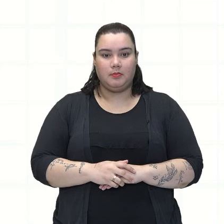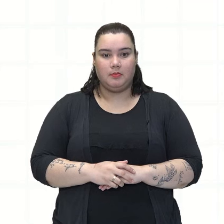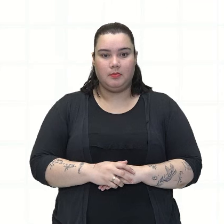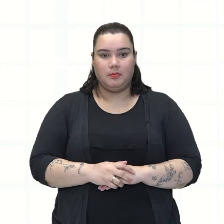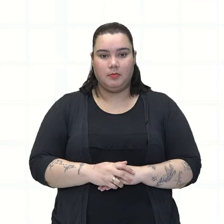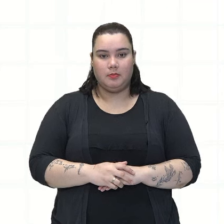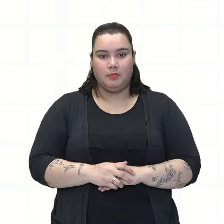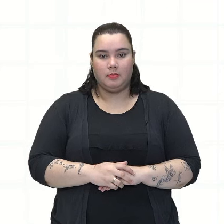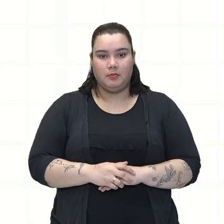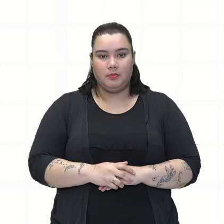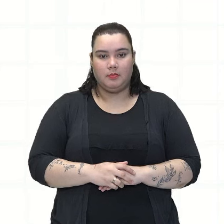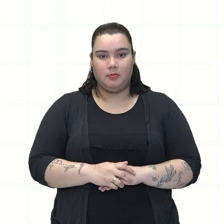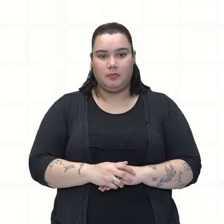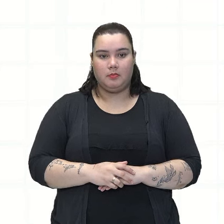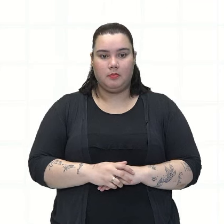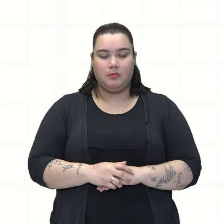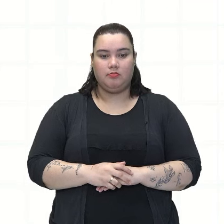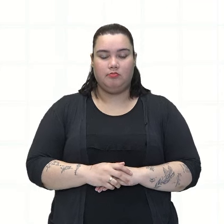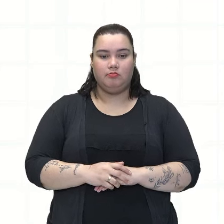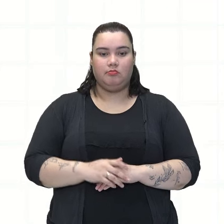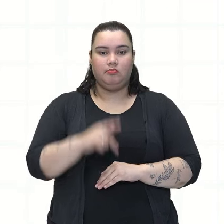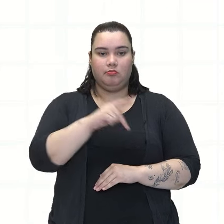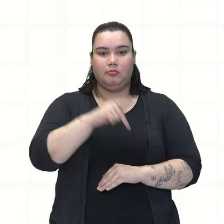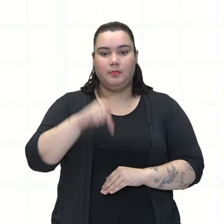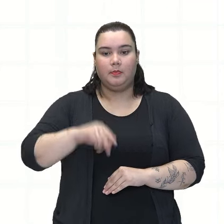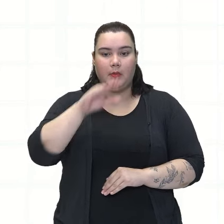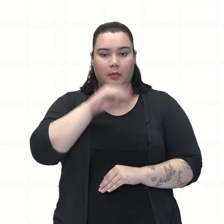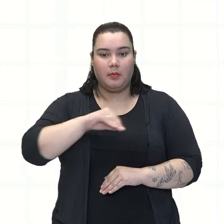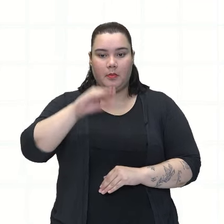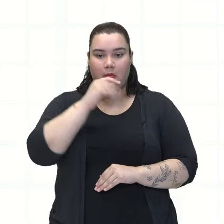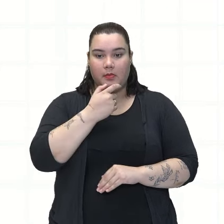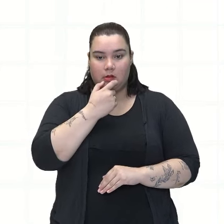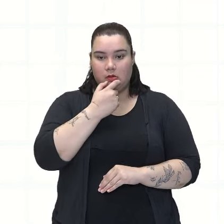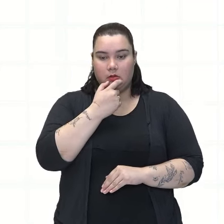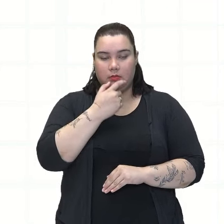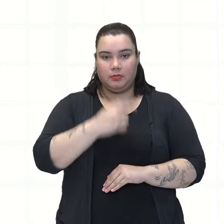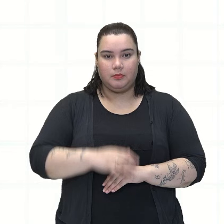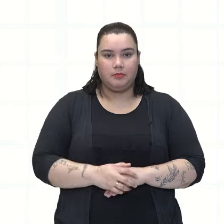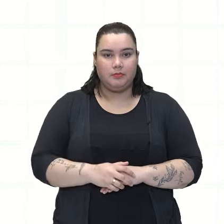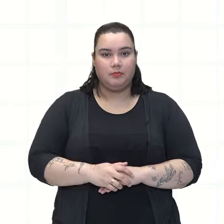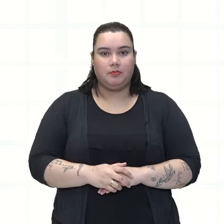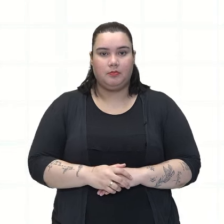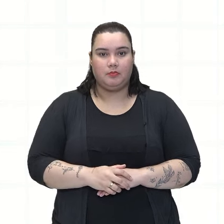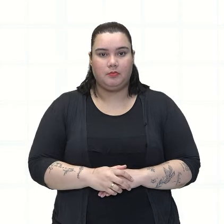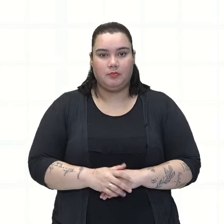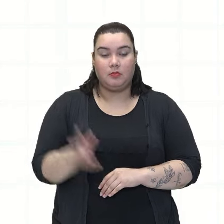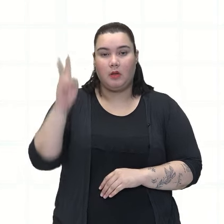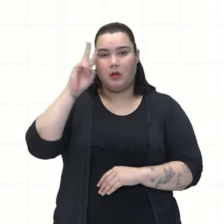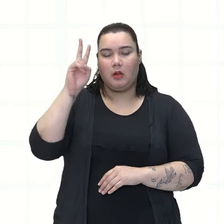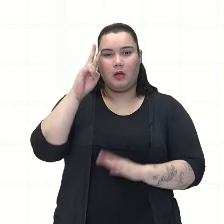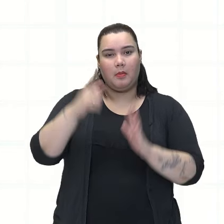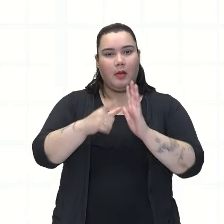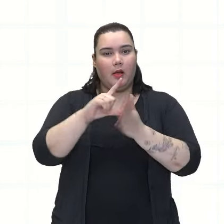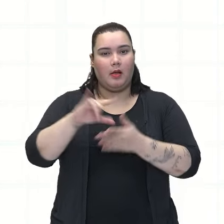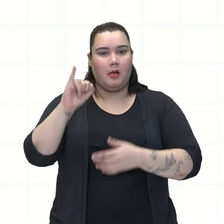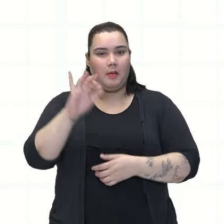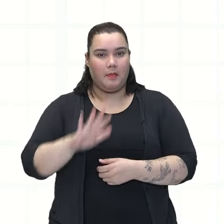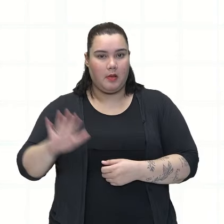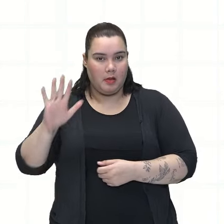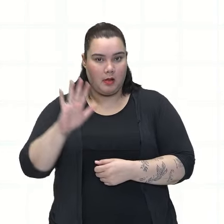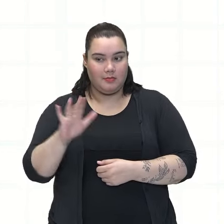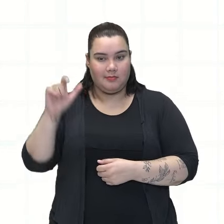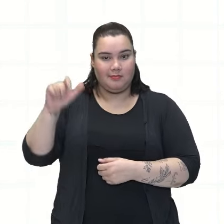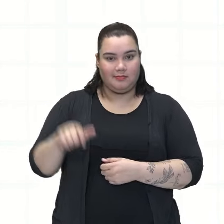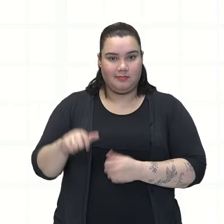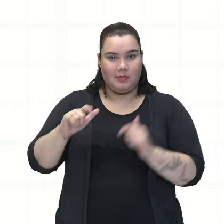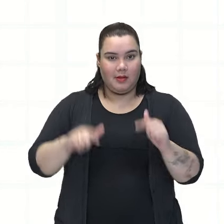the shopping and clean up the house. Lembram-se lá das imagens que ela ia realizar? I'm going to do